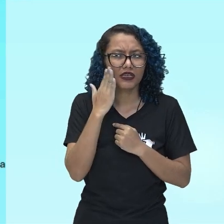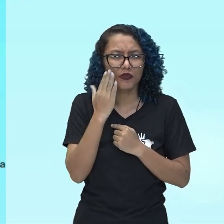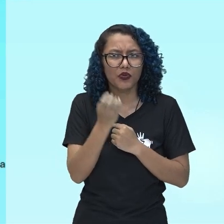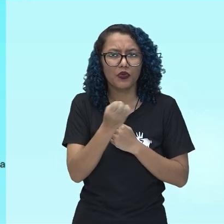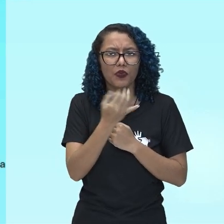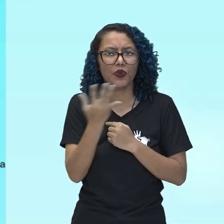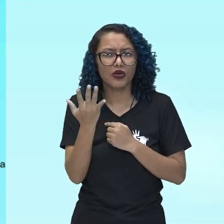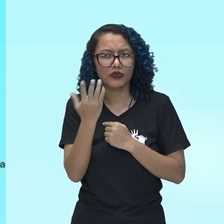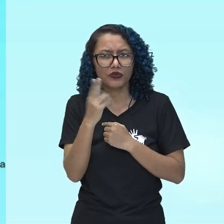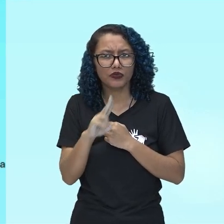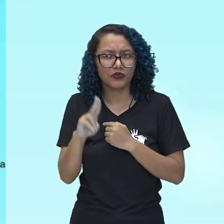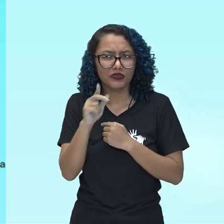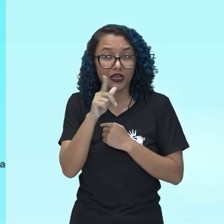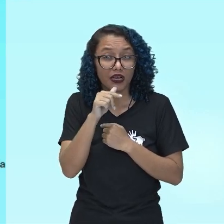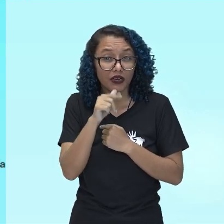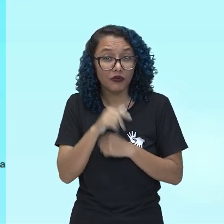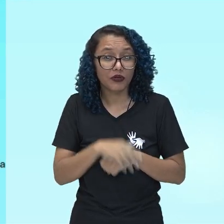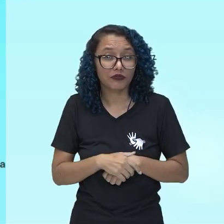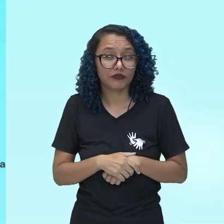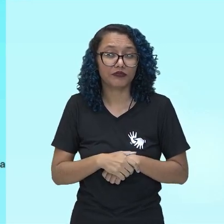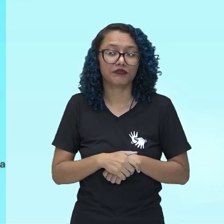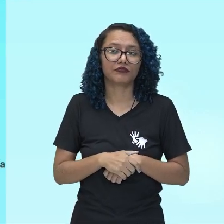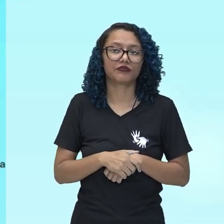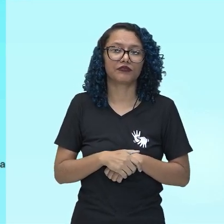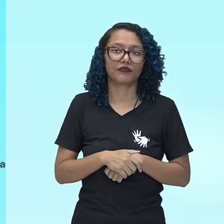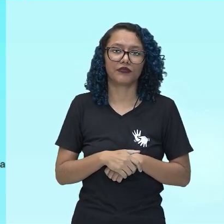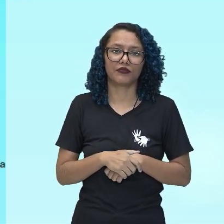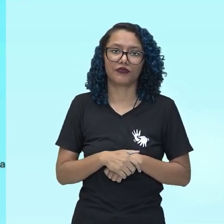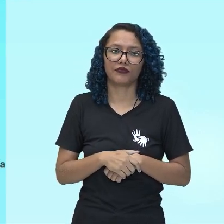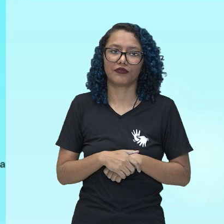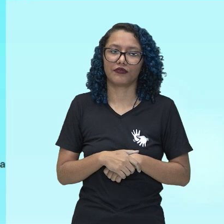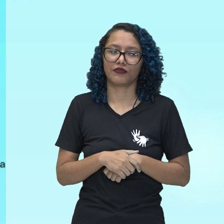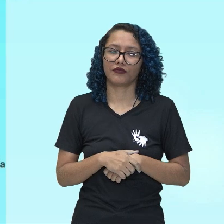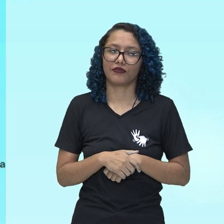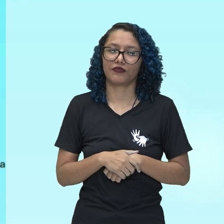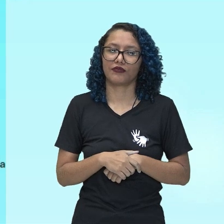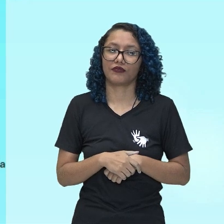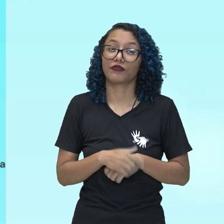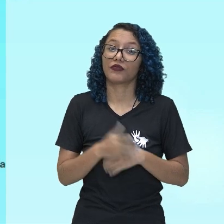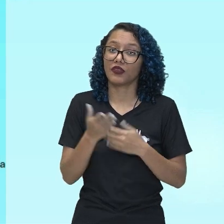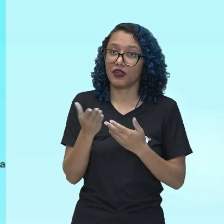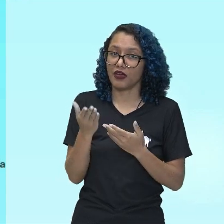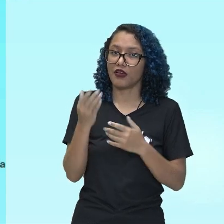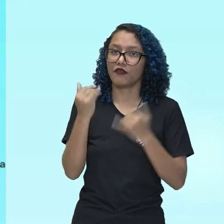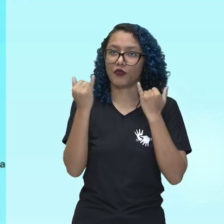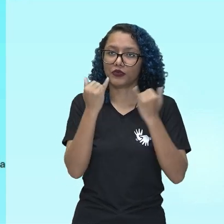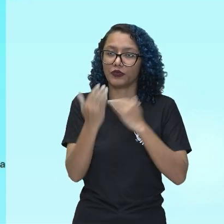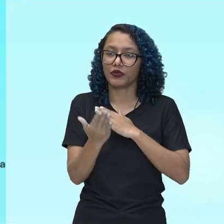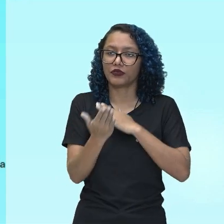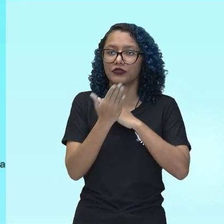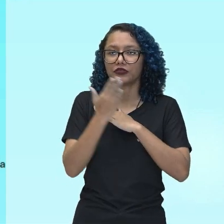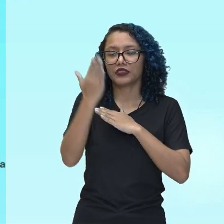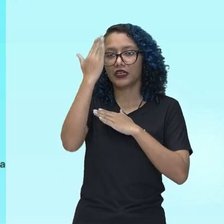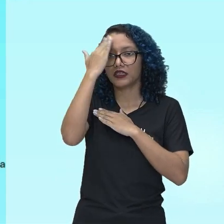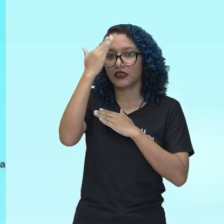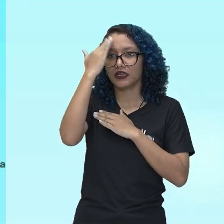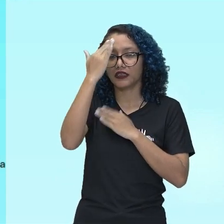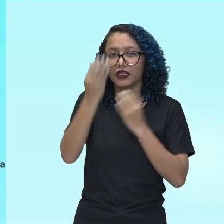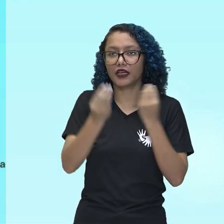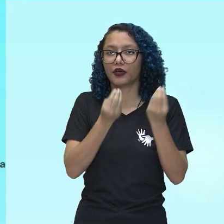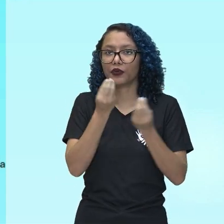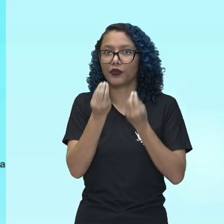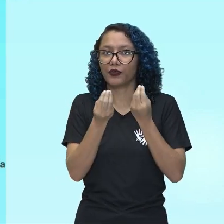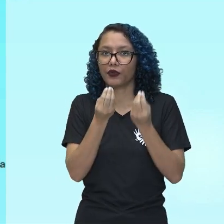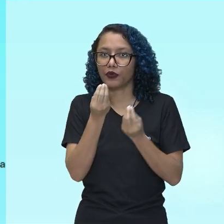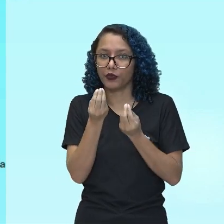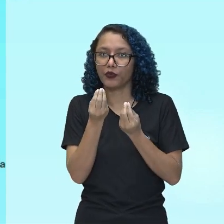nossa compreensão para entender quantos litros são necessários para produzir 1 quilo de